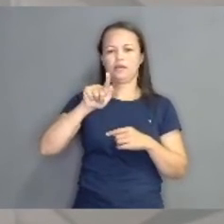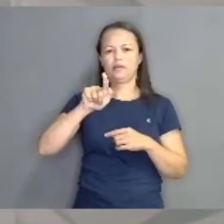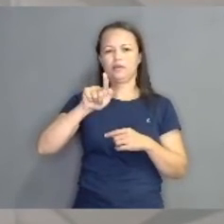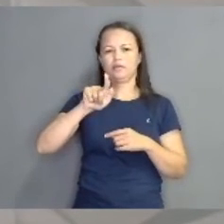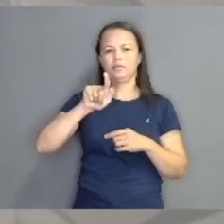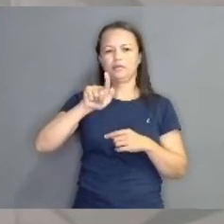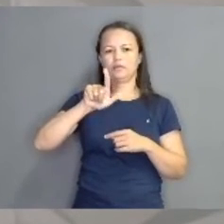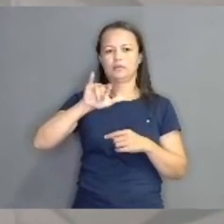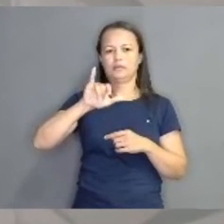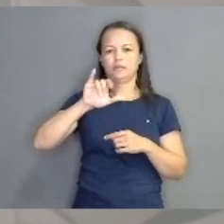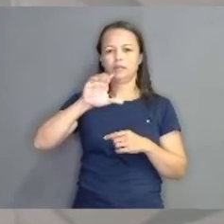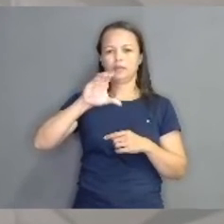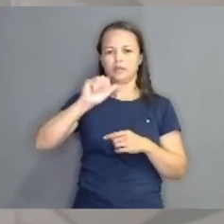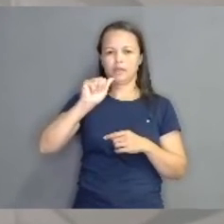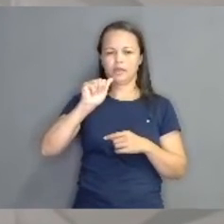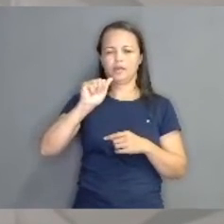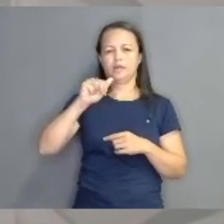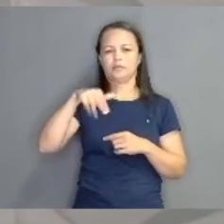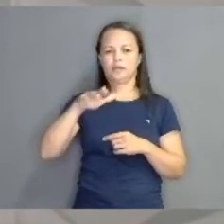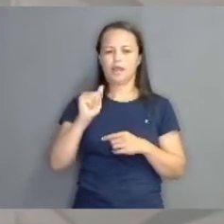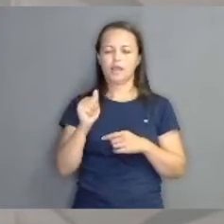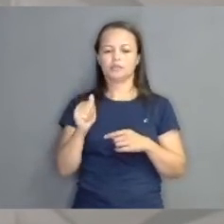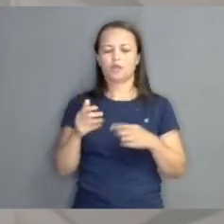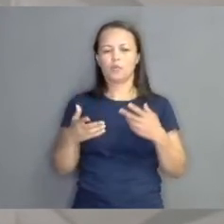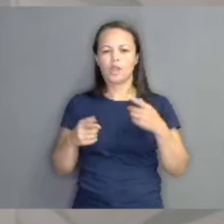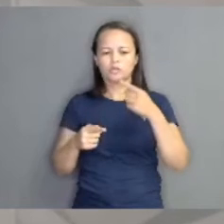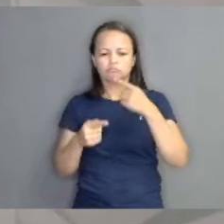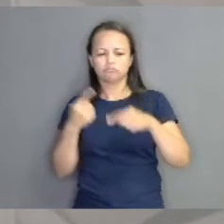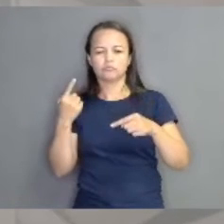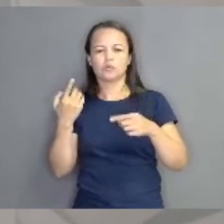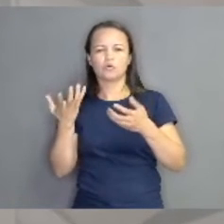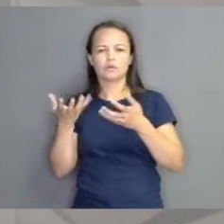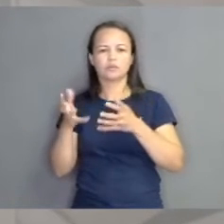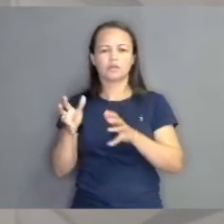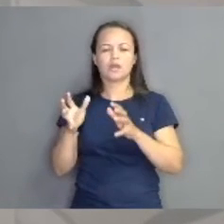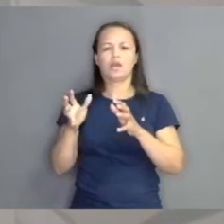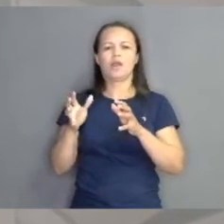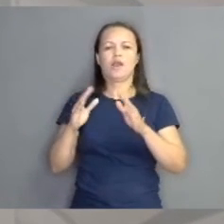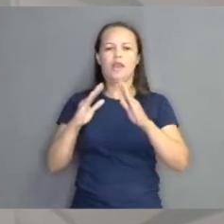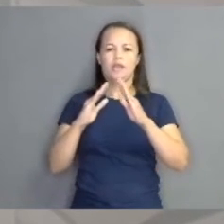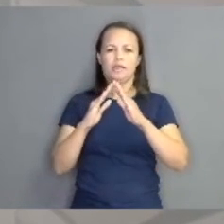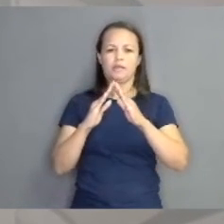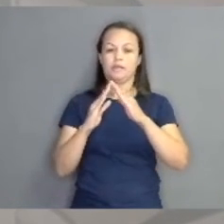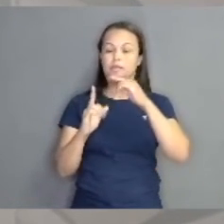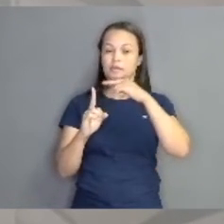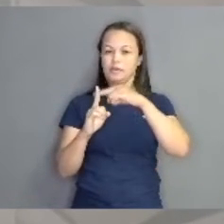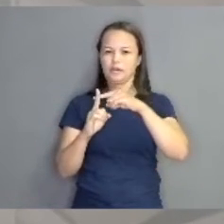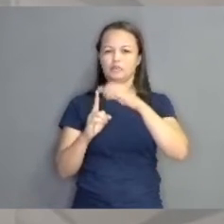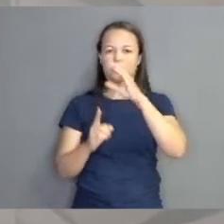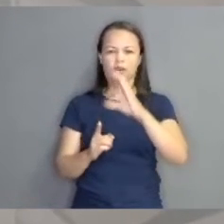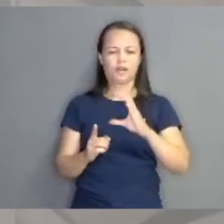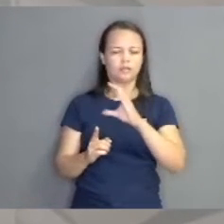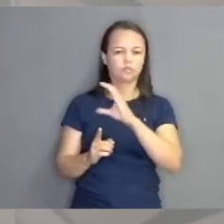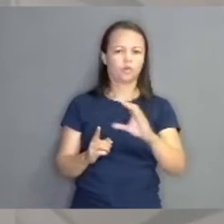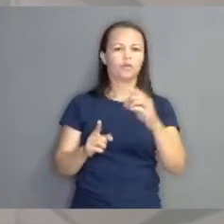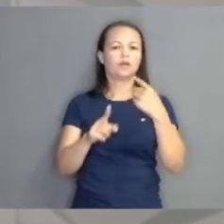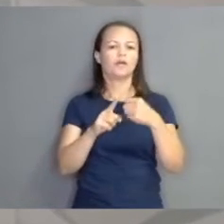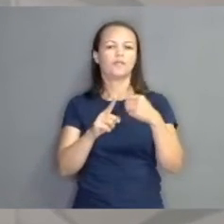rompeu com a Igreja Católica, porque o Papa não iria autorizar o casamento